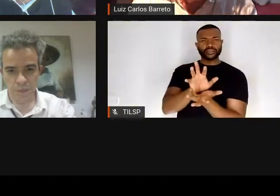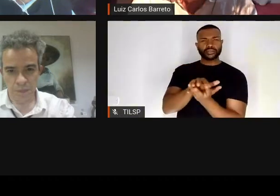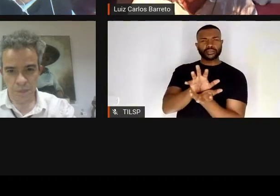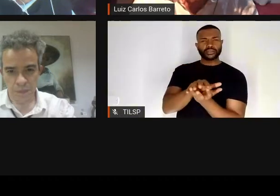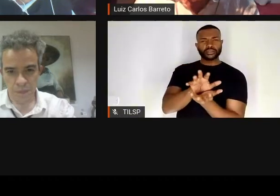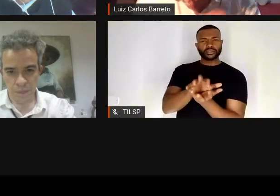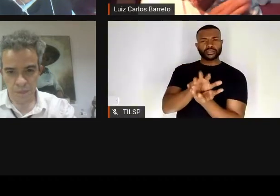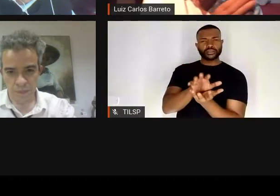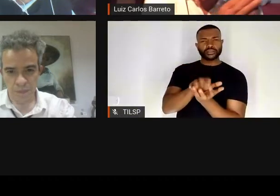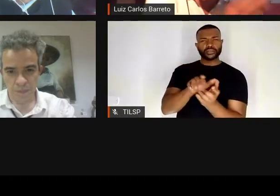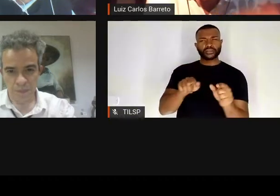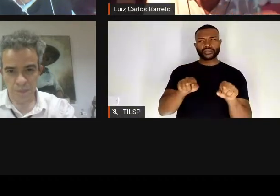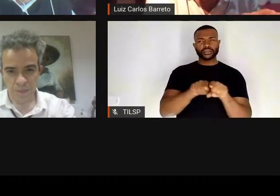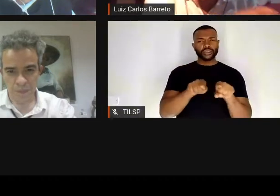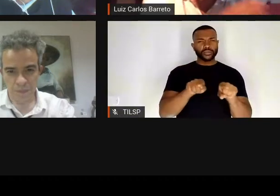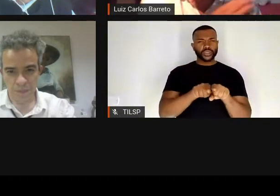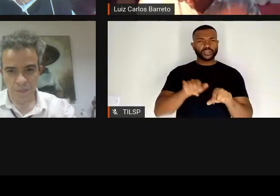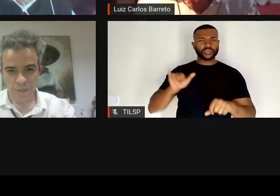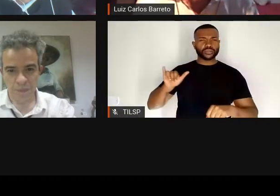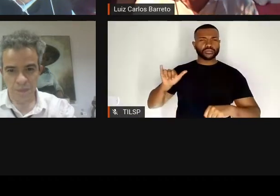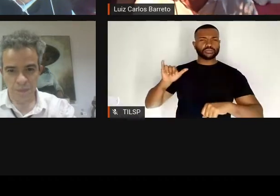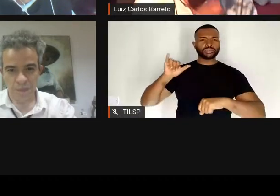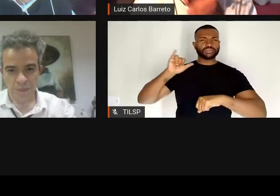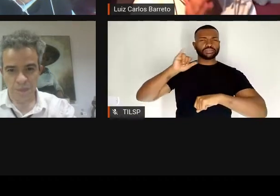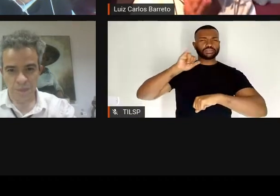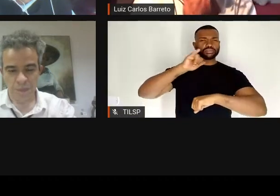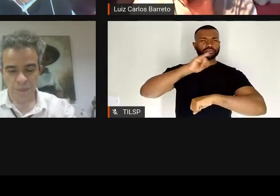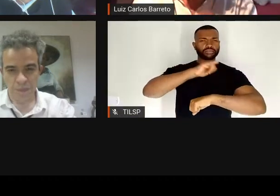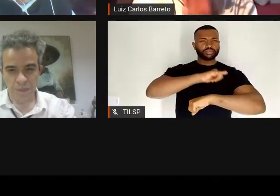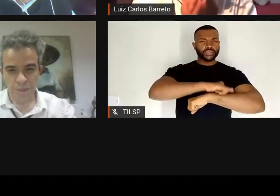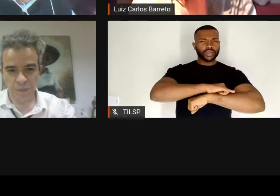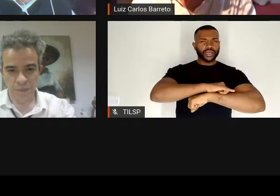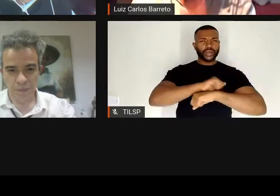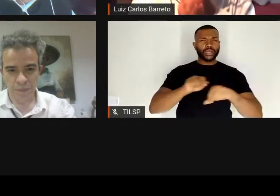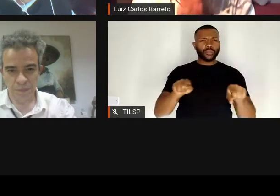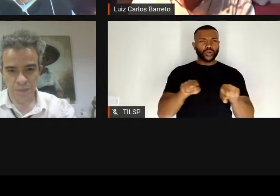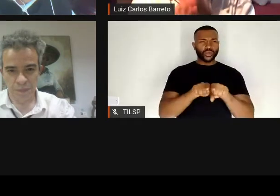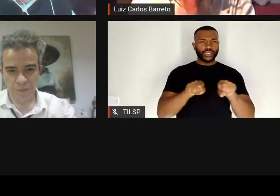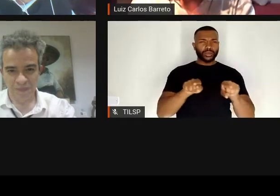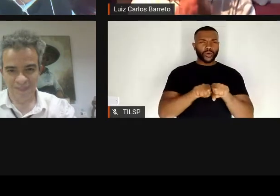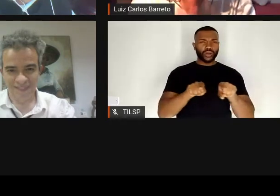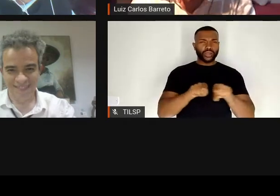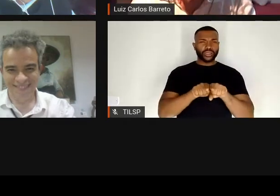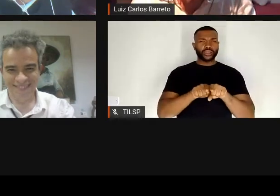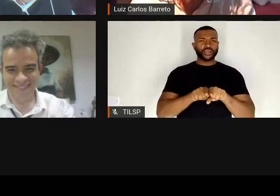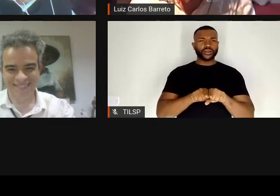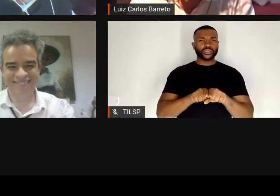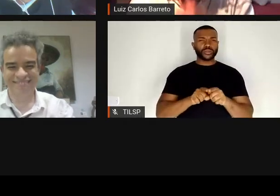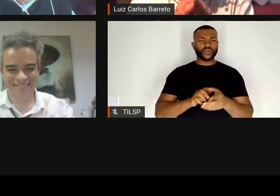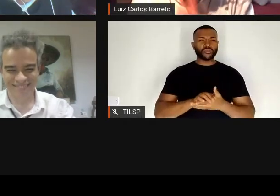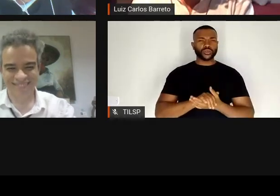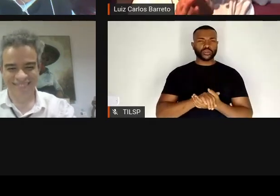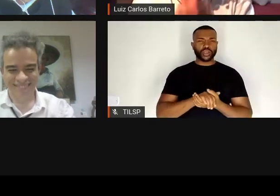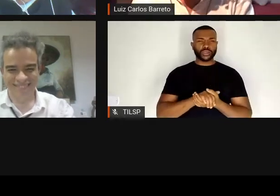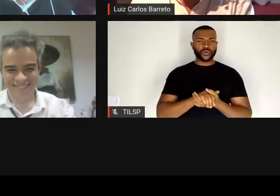ir do aeroporto para a cidade pela Avenida Luciano Carneiro.